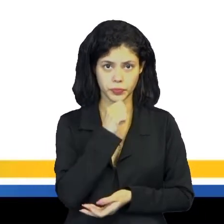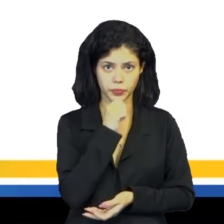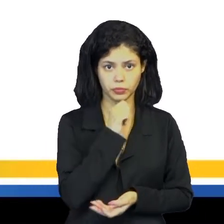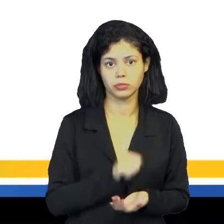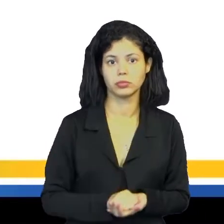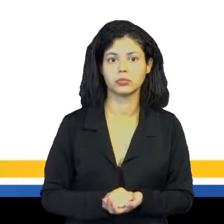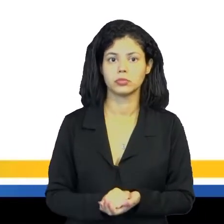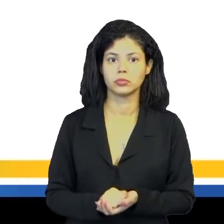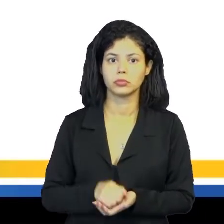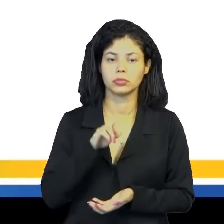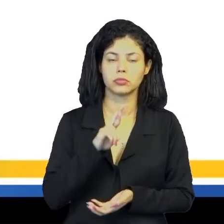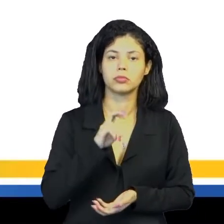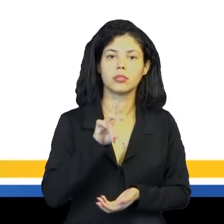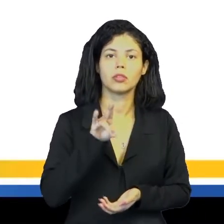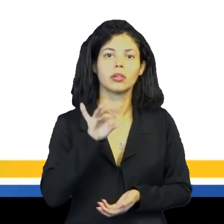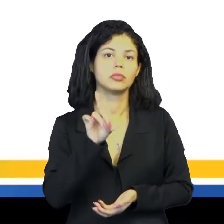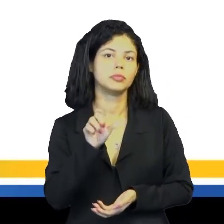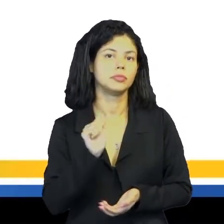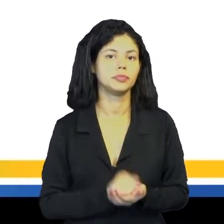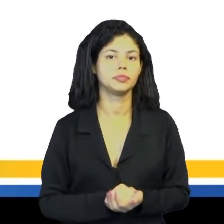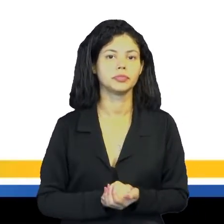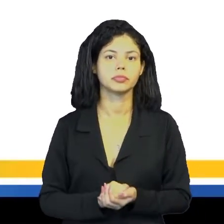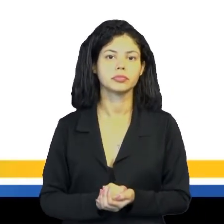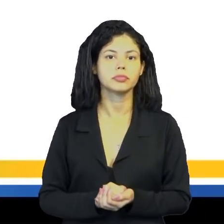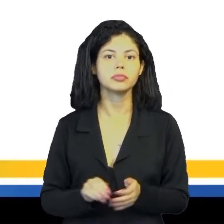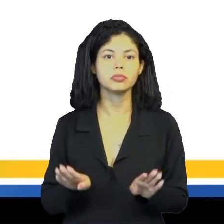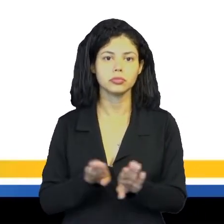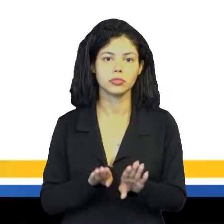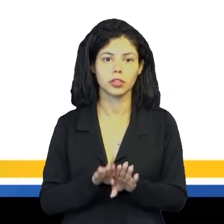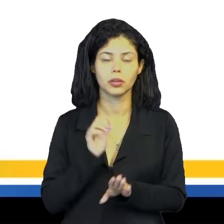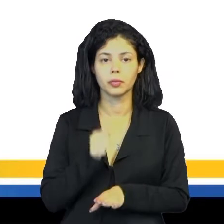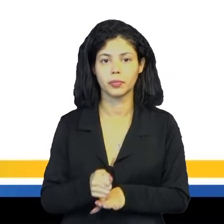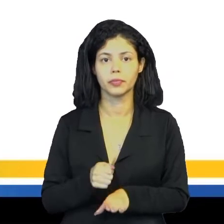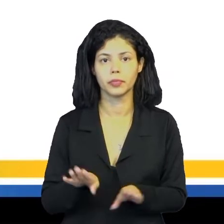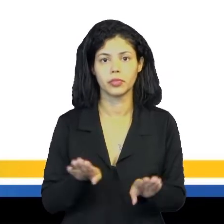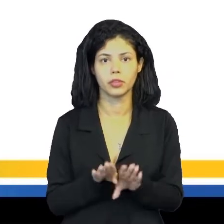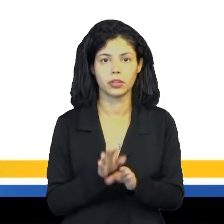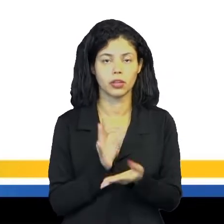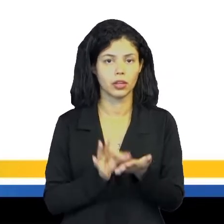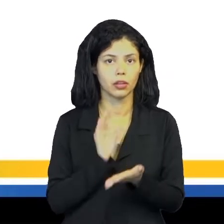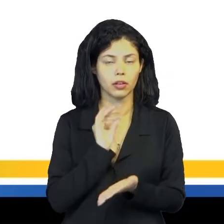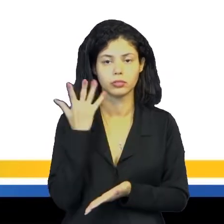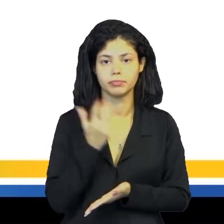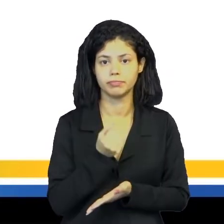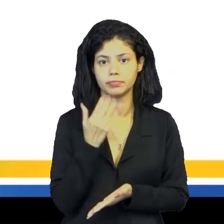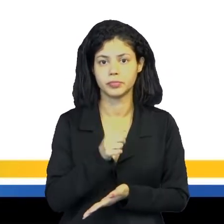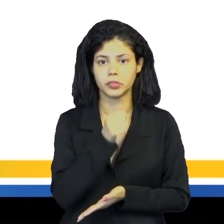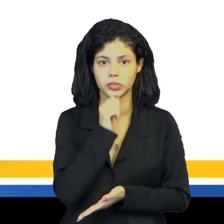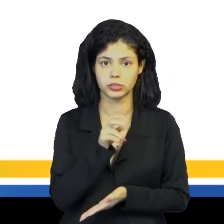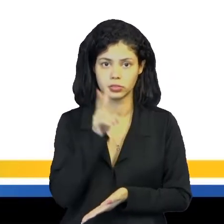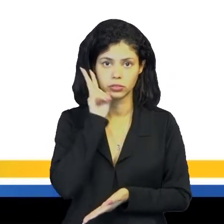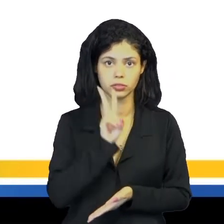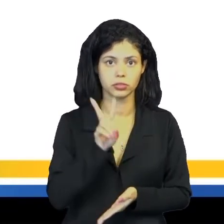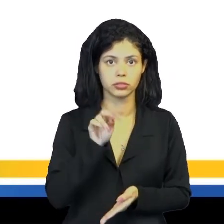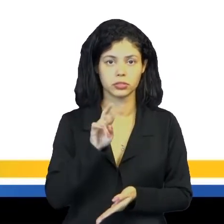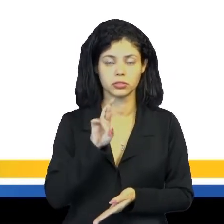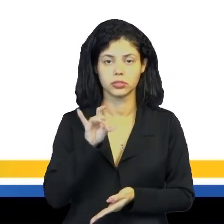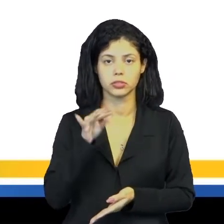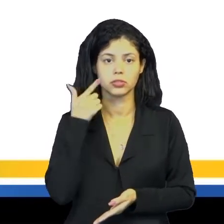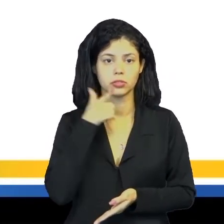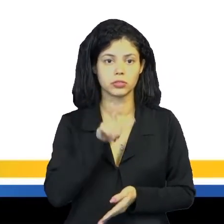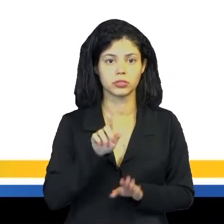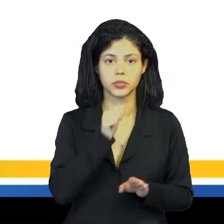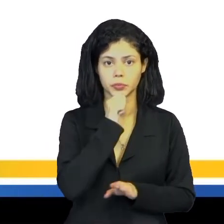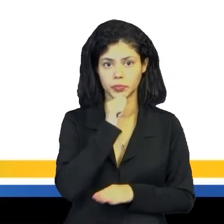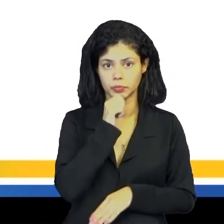historiadores de República Oligárquica, República dos Coronéis e República do Café com Leite, Com a vitória aí na Revolução de